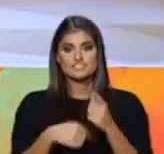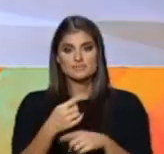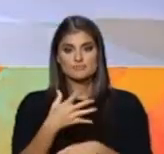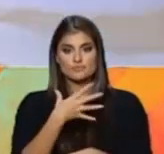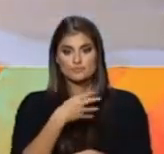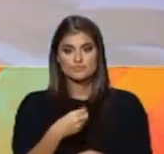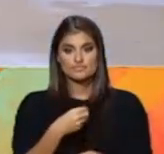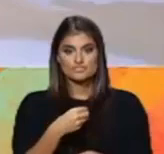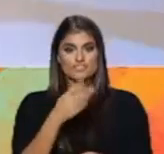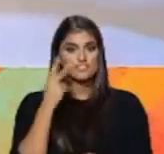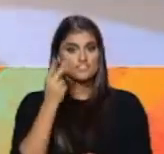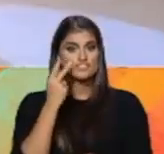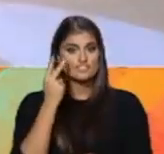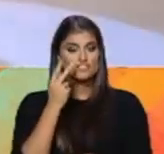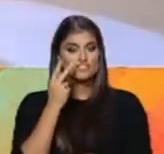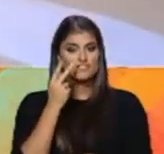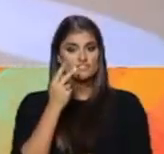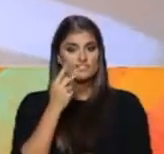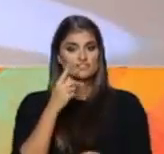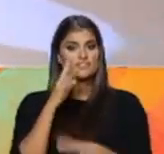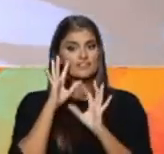Gostei da vida de rico.